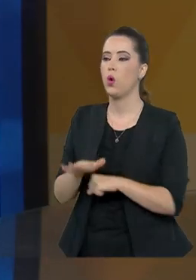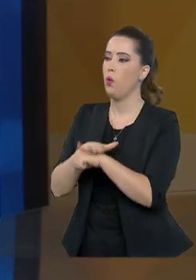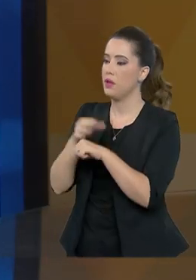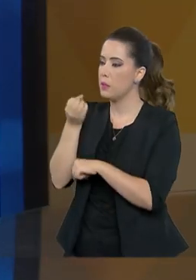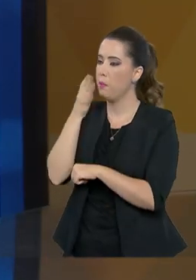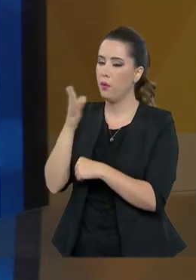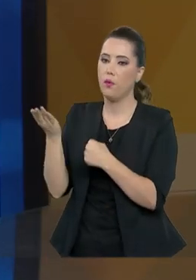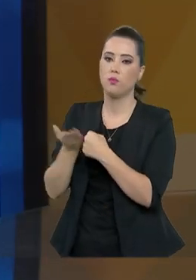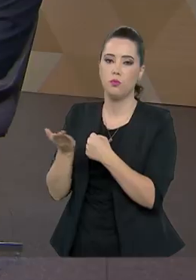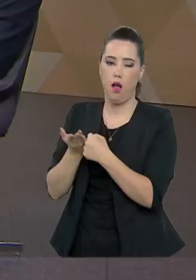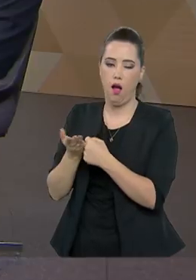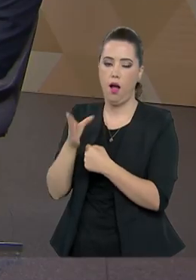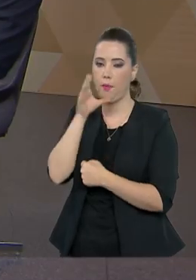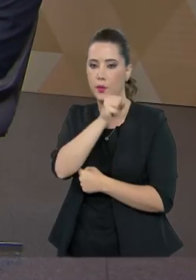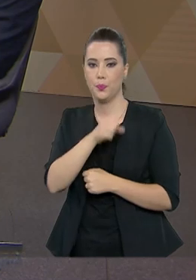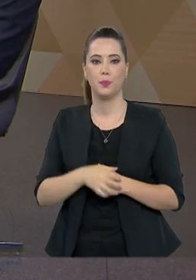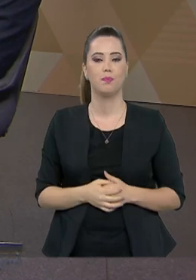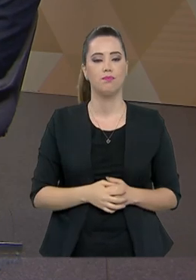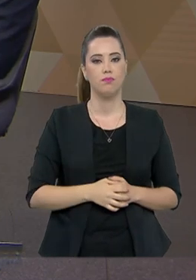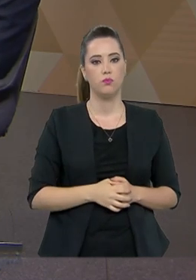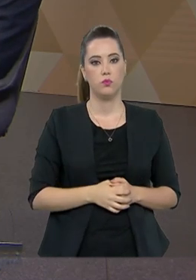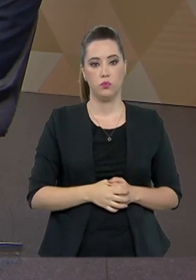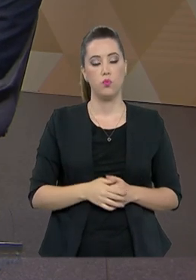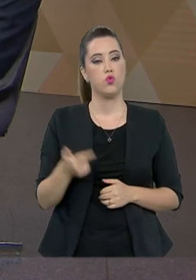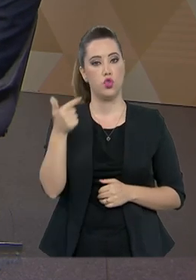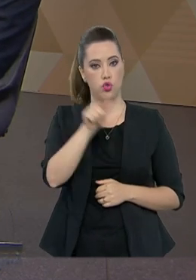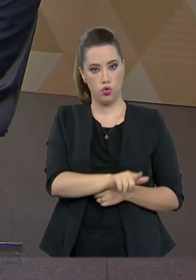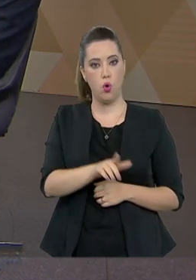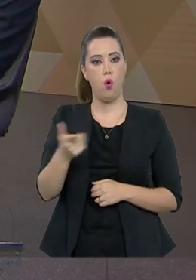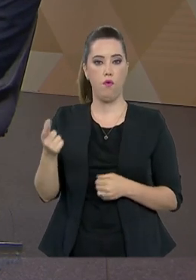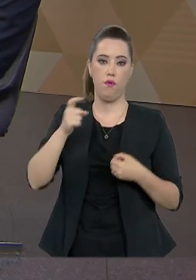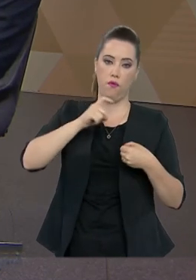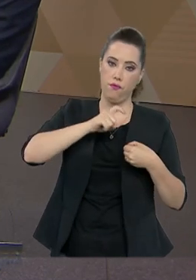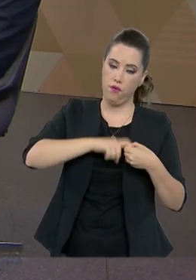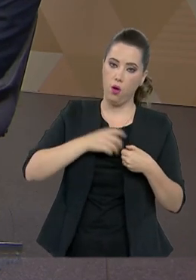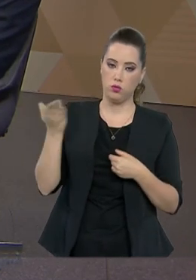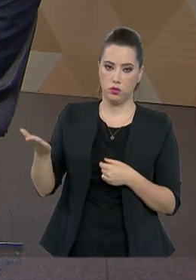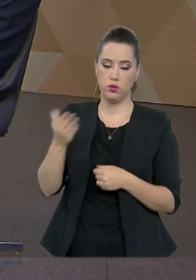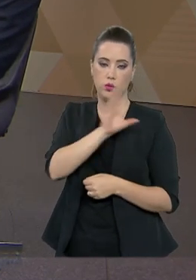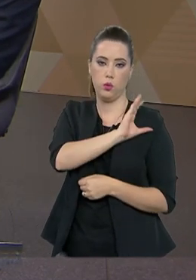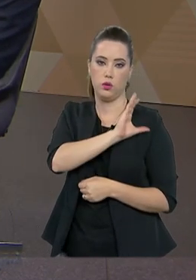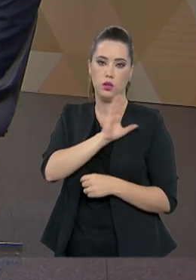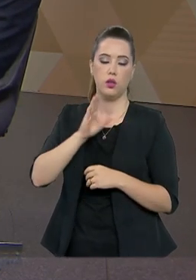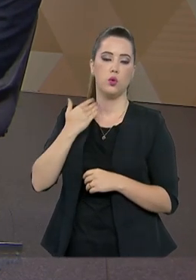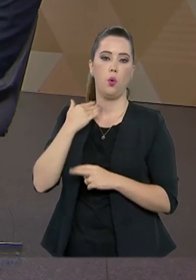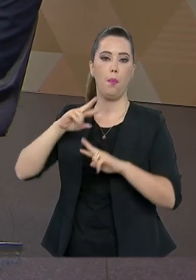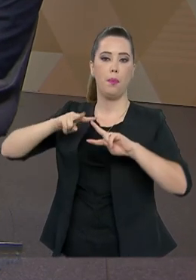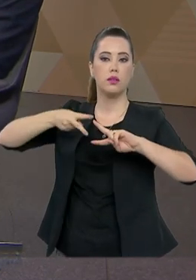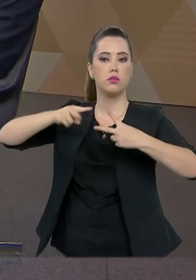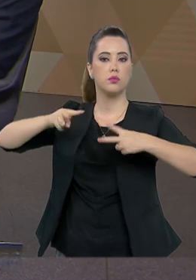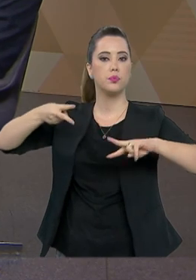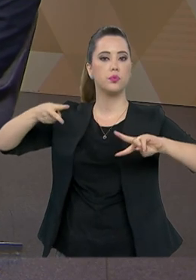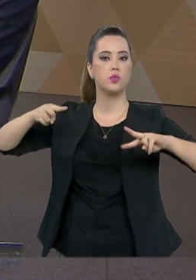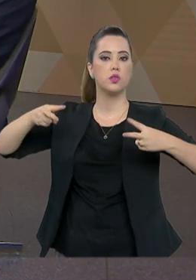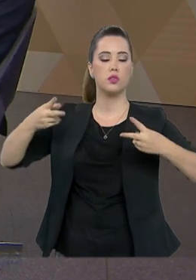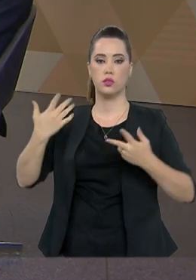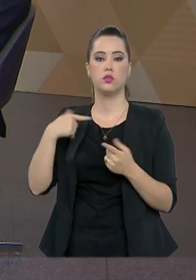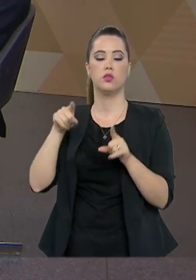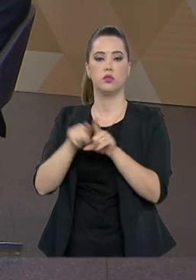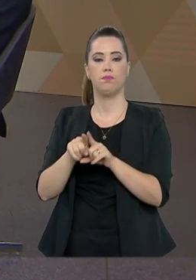boa, voltamos em instantes. Eu volto daqui a pouco com o coordenador do Banco Nacional de Perfis